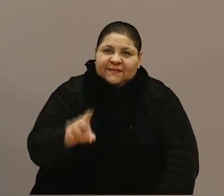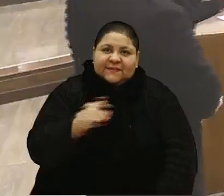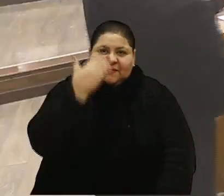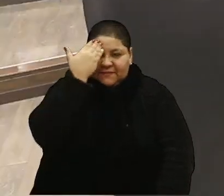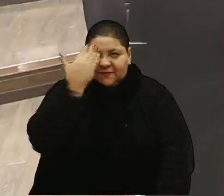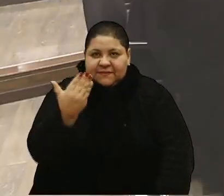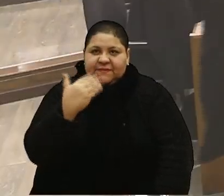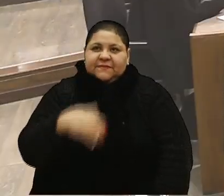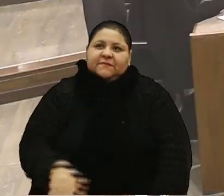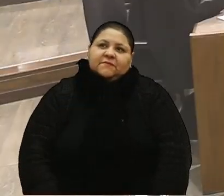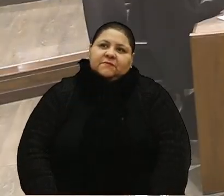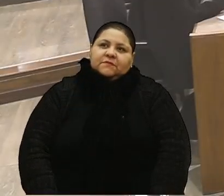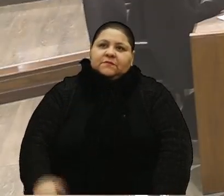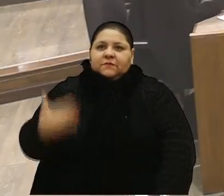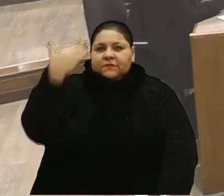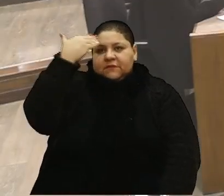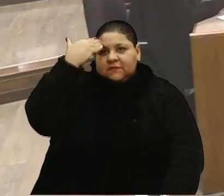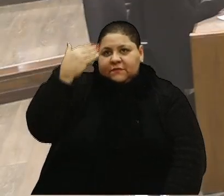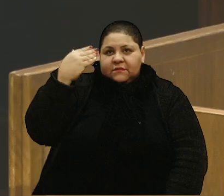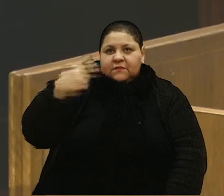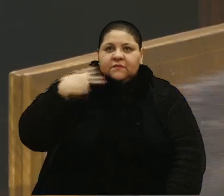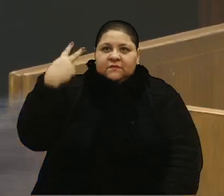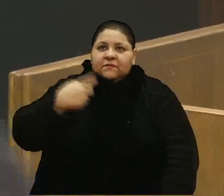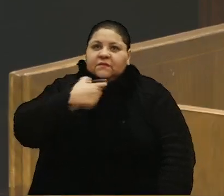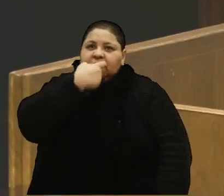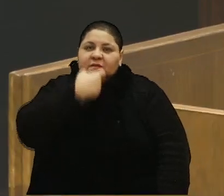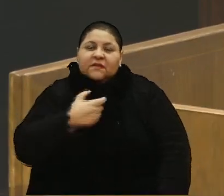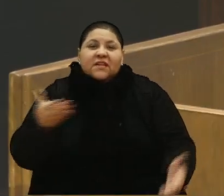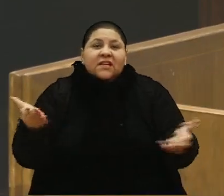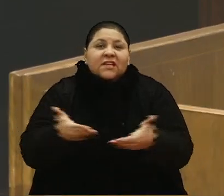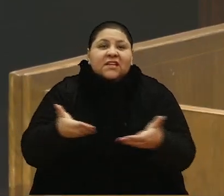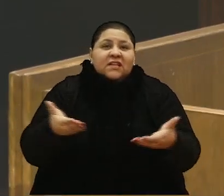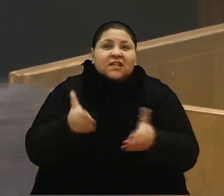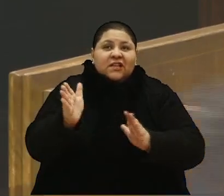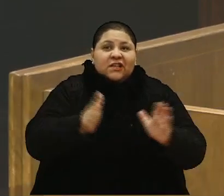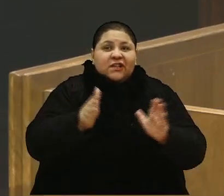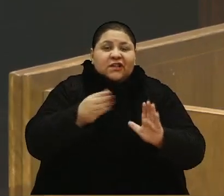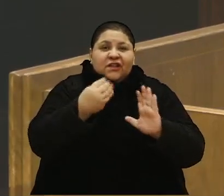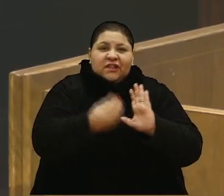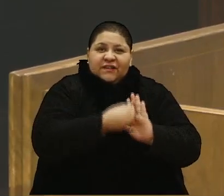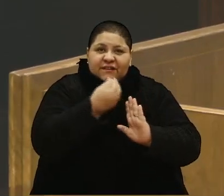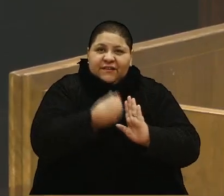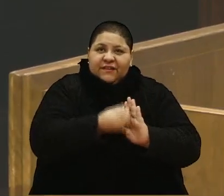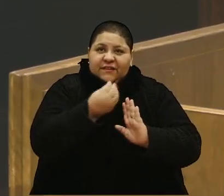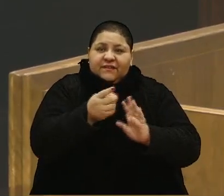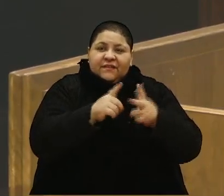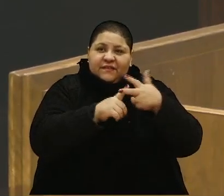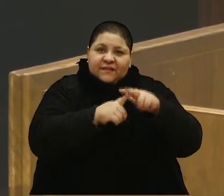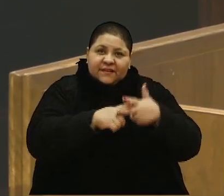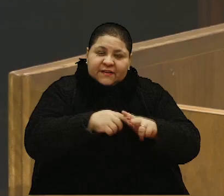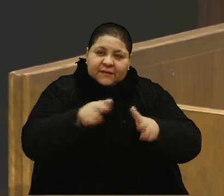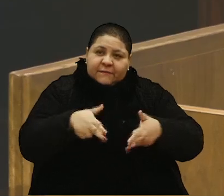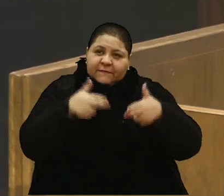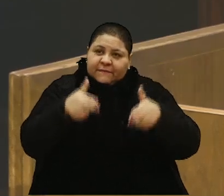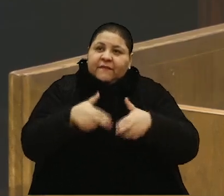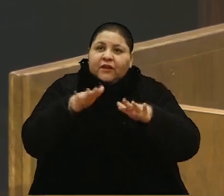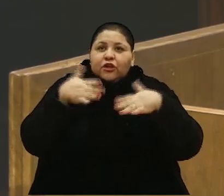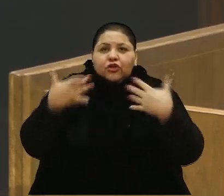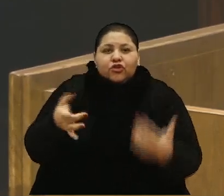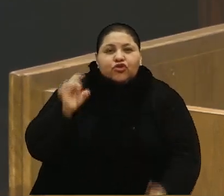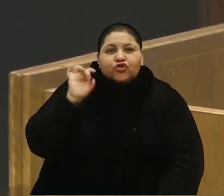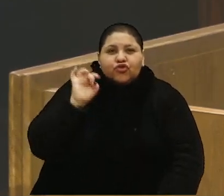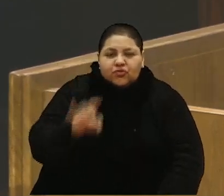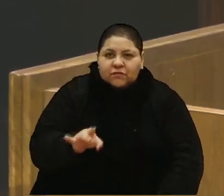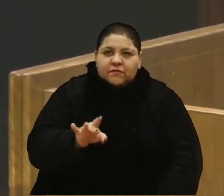obrigado. Obrigado, vereador Cristiano Breck. Inclusive, já está na fase de orçamento sobre a revitalização do trem. Então, só até